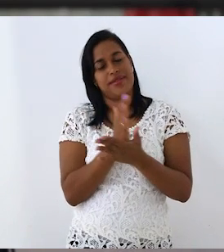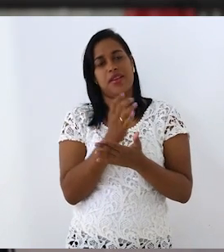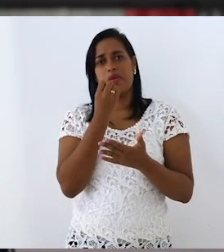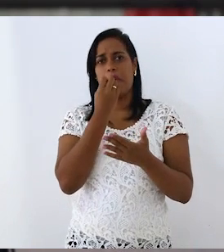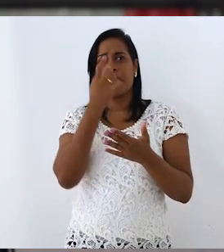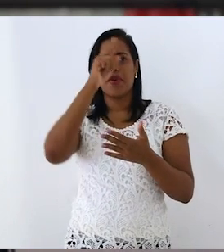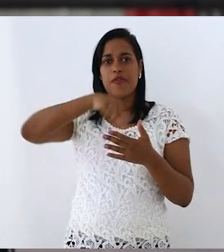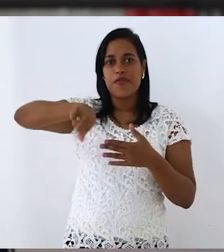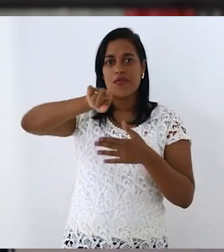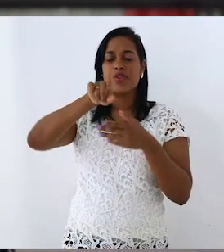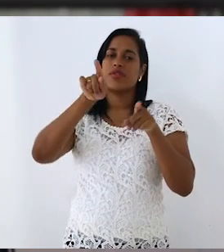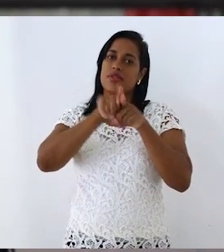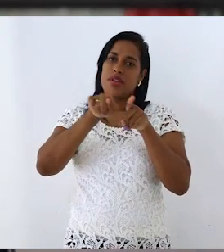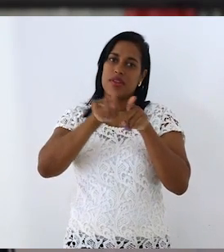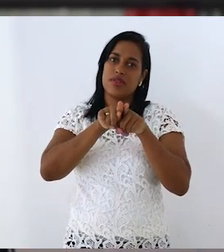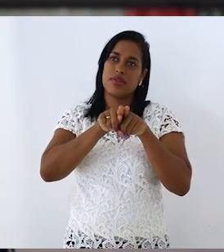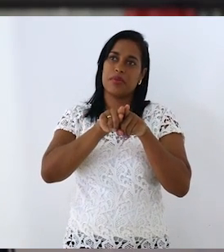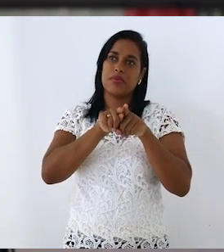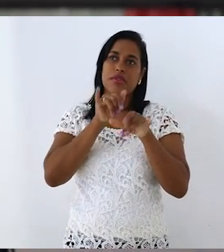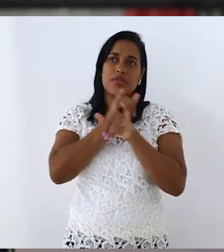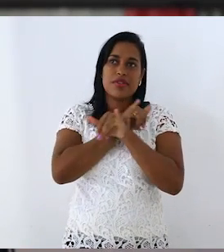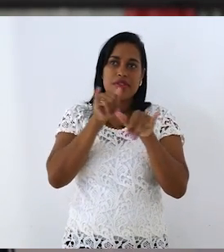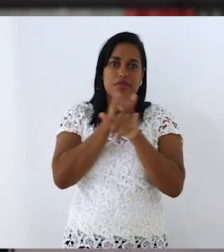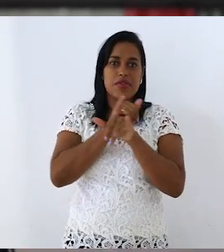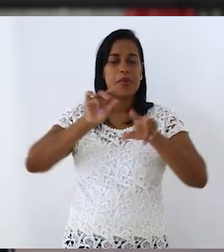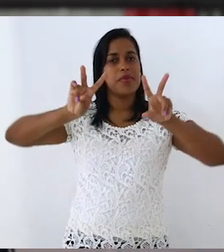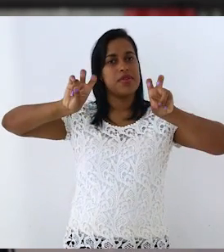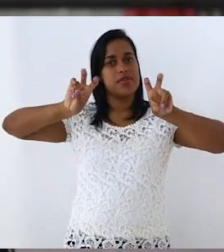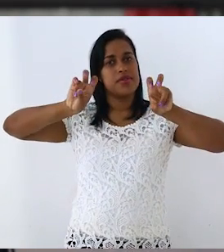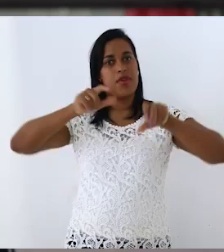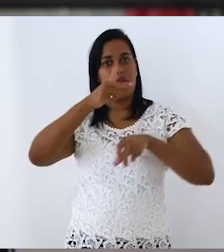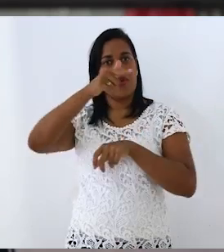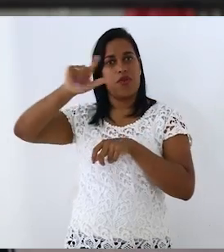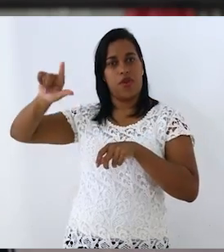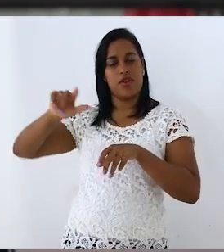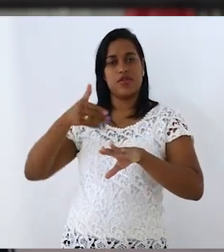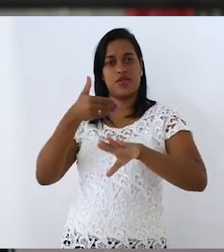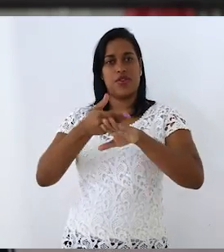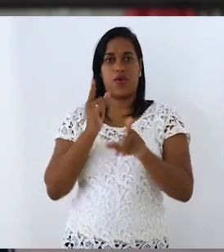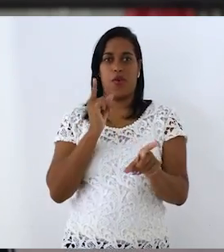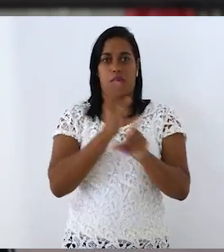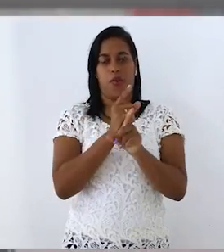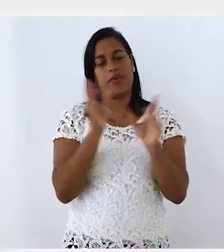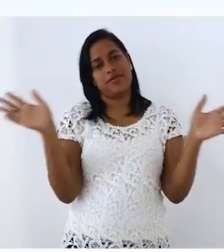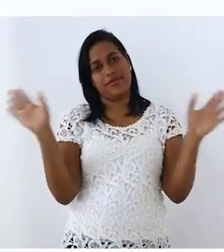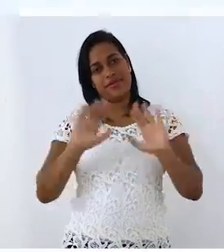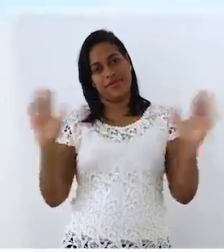mesmo se estender um pouco mais sobre o assunto? Nos vemos nos próximos encontros. Até breve.